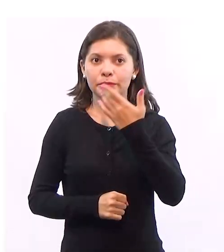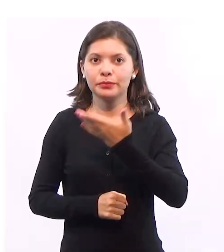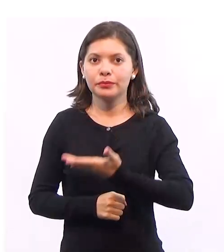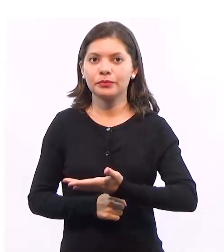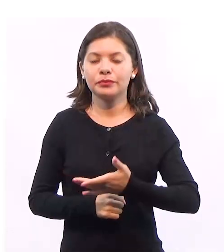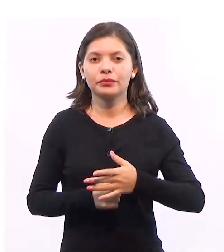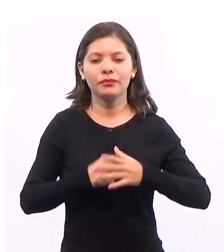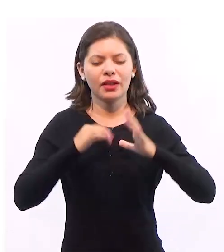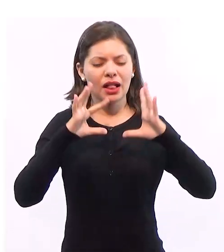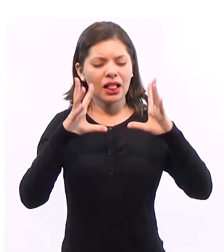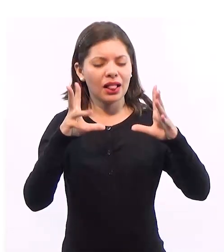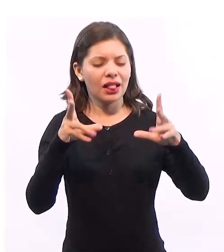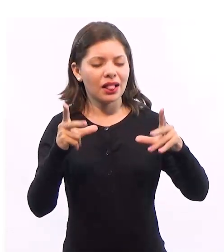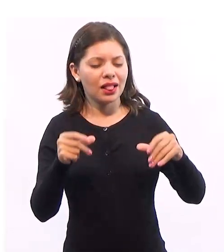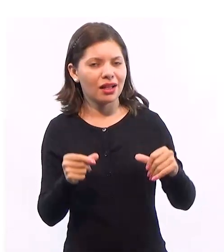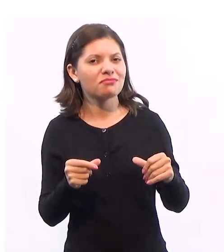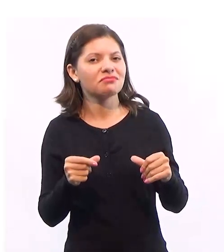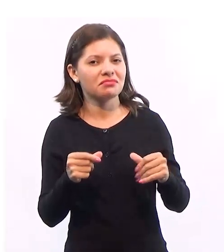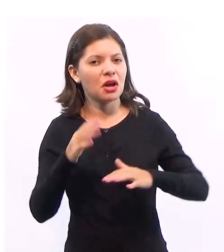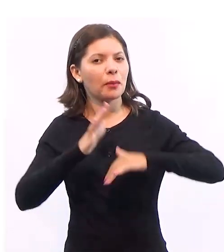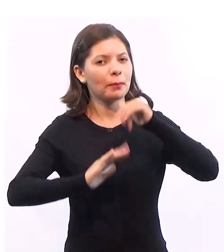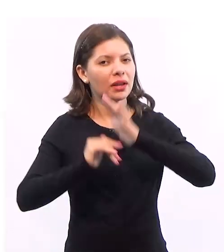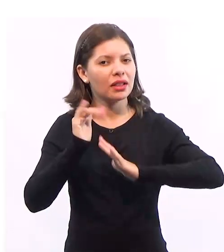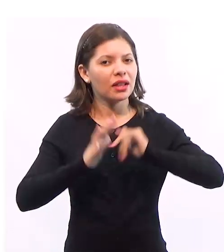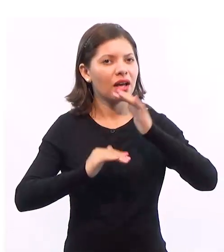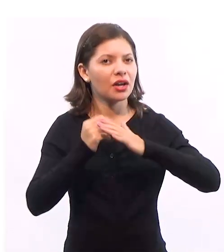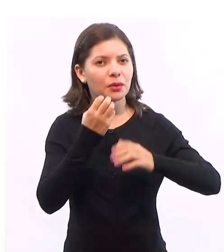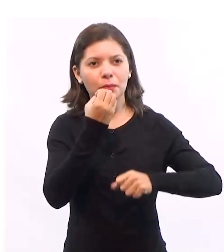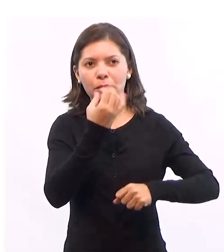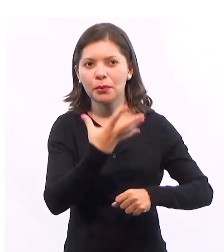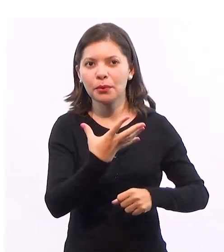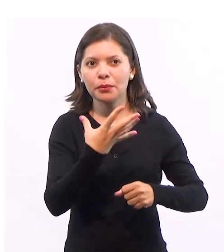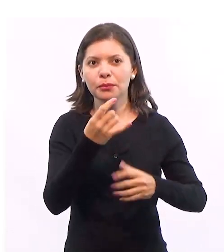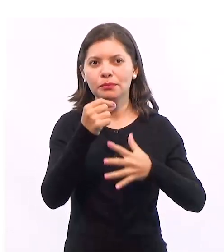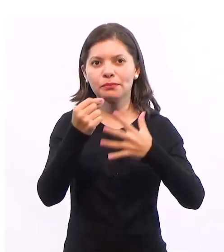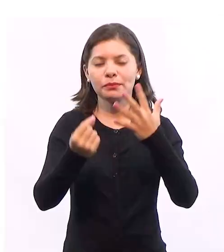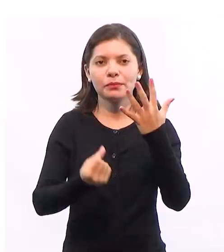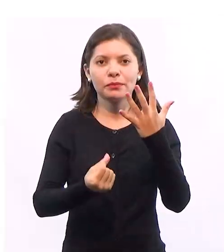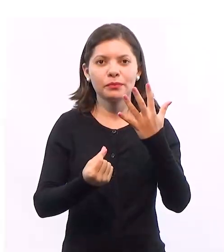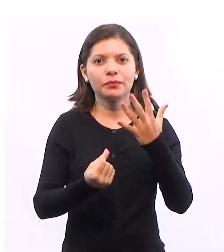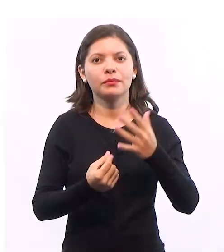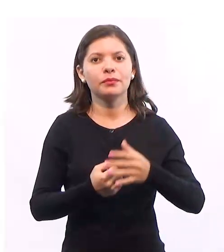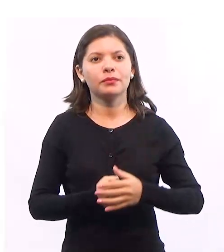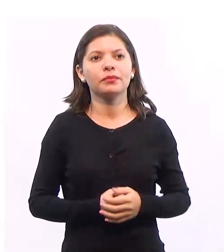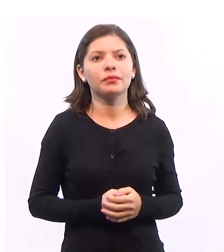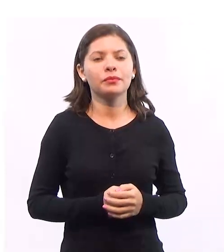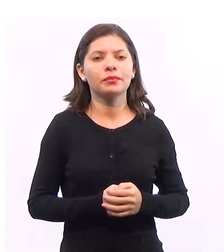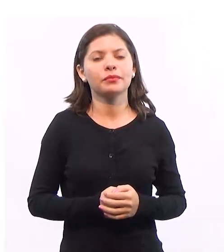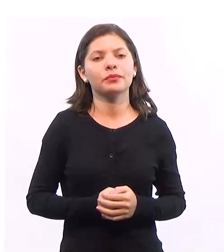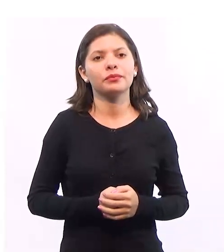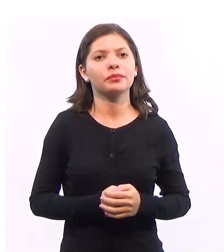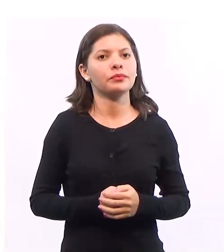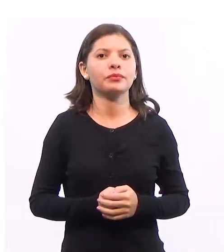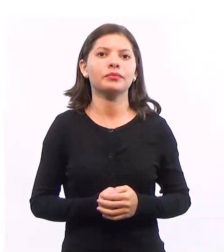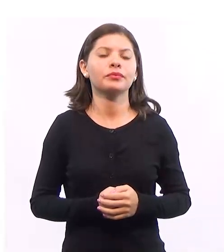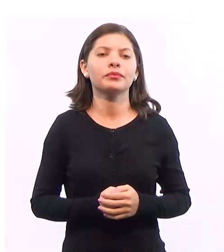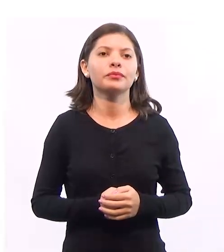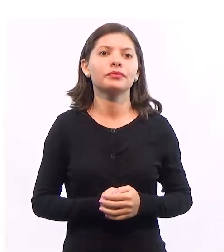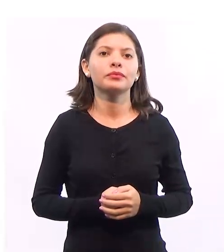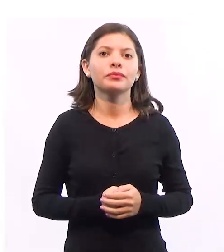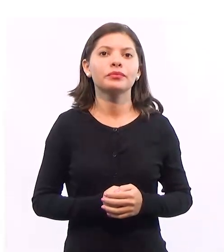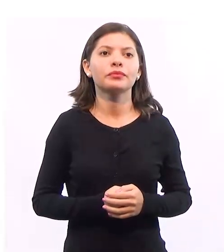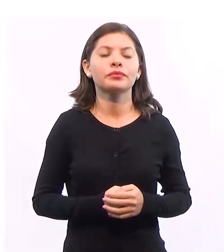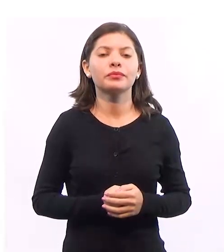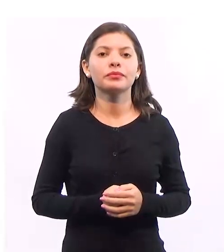A eficiência, né, que consiste em fazer algo bem feito, considerando todos os aspectos e sua tendência, apesar de não levar em conta se